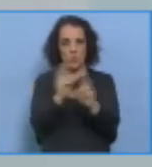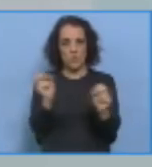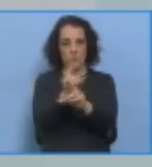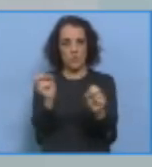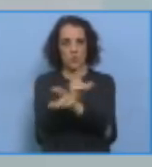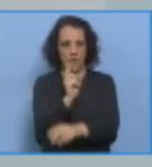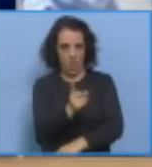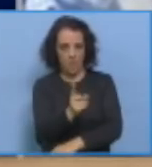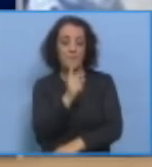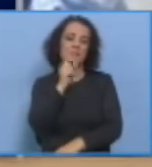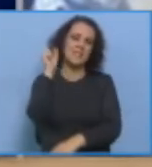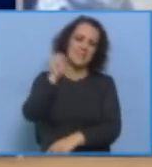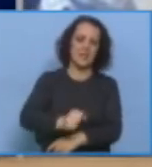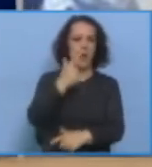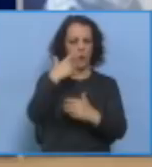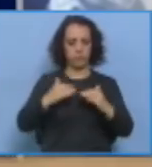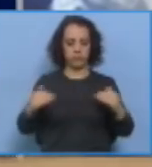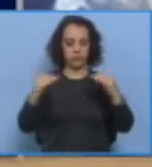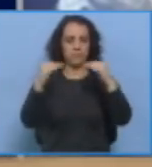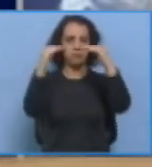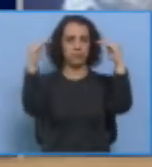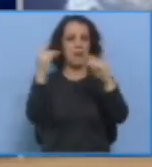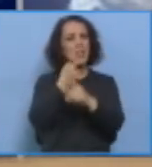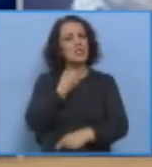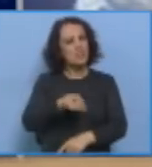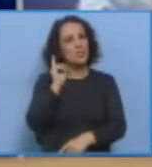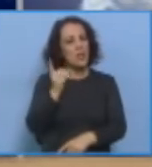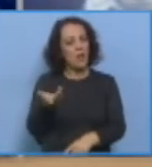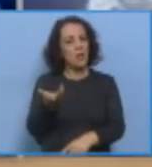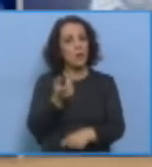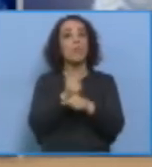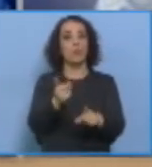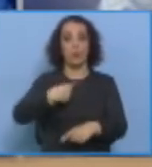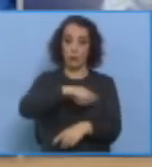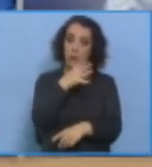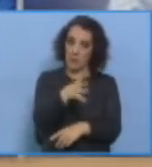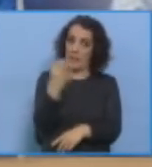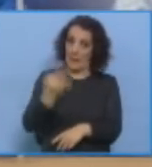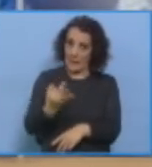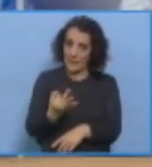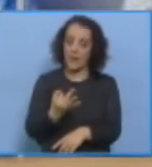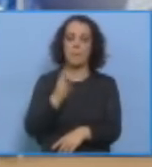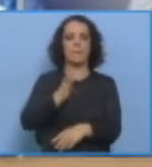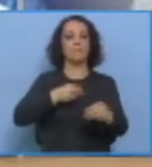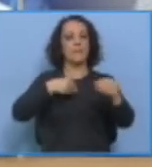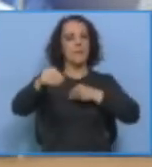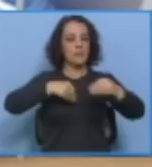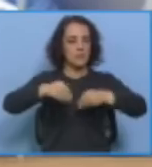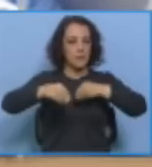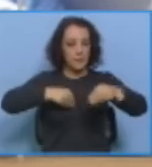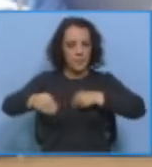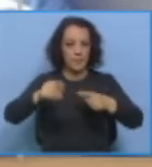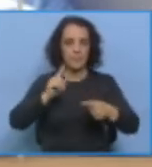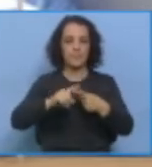uma clara estatização e o que é estranho ao mesmo tempo, porque quando efetivamente falamos, e bem, muito bem, de flexibilizações,